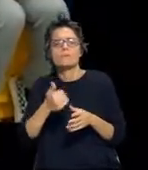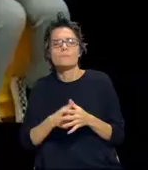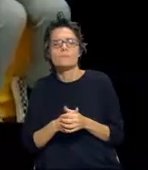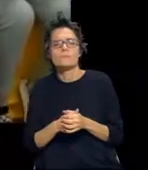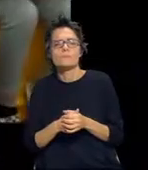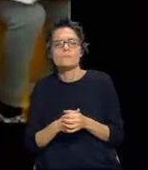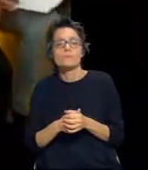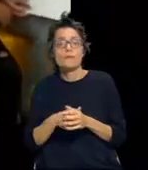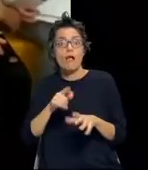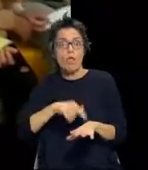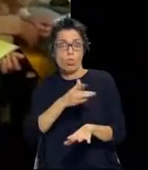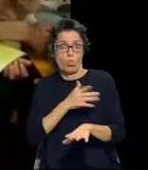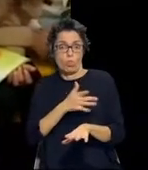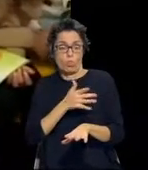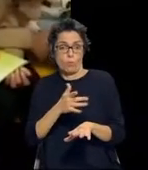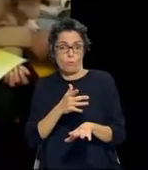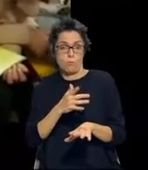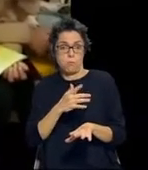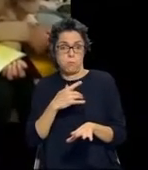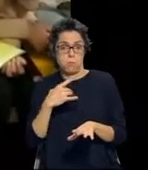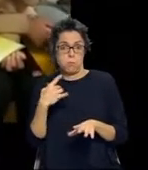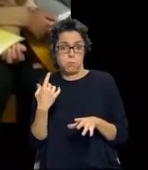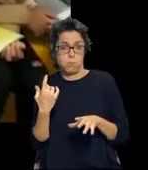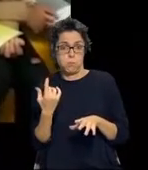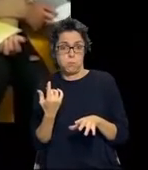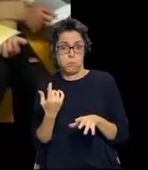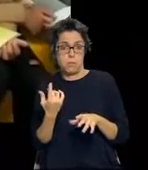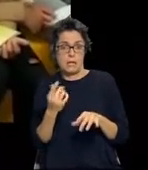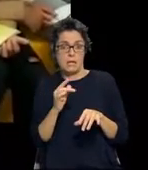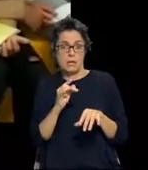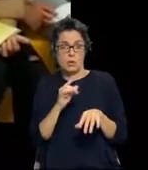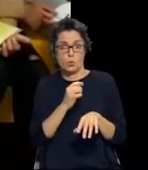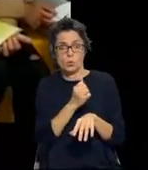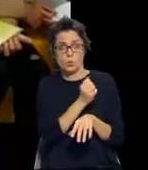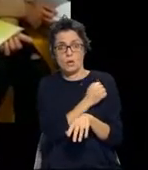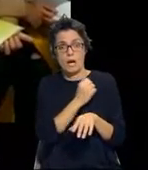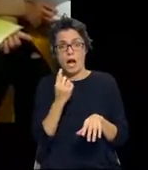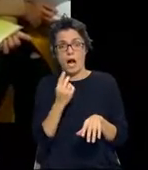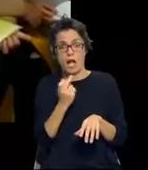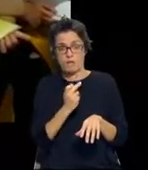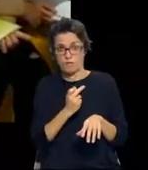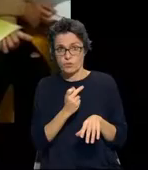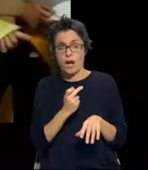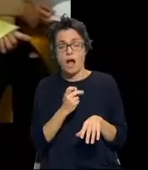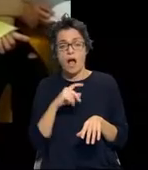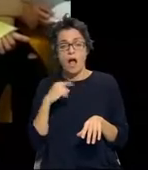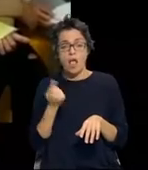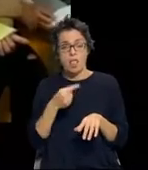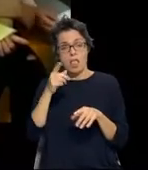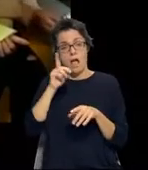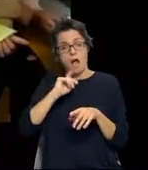durante a quarentena com o incentivo da professora Sónia e da...